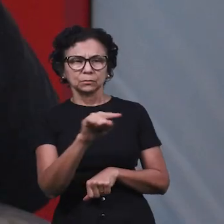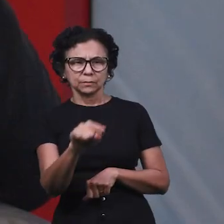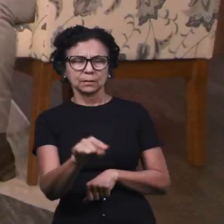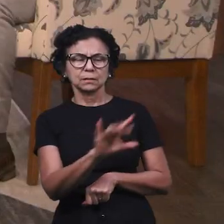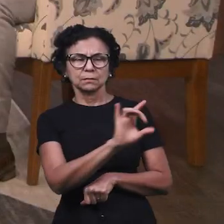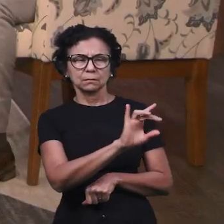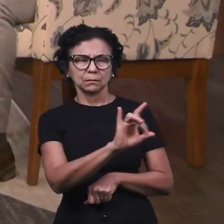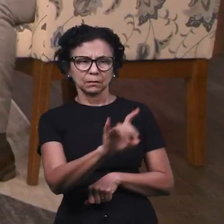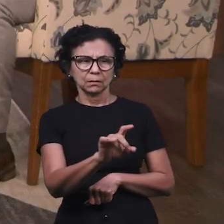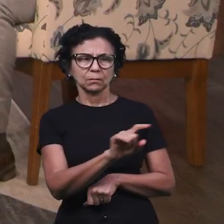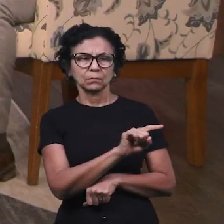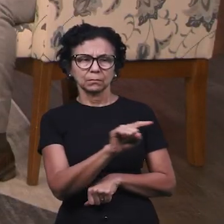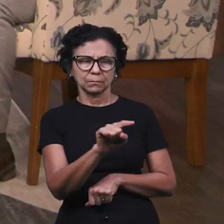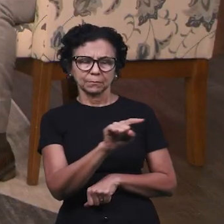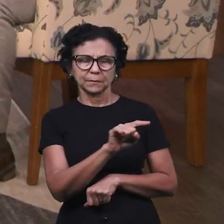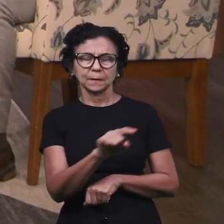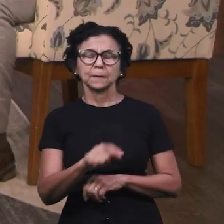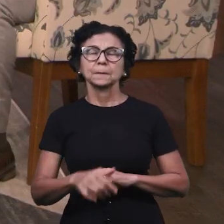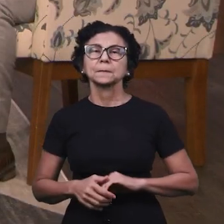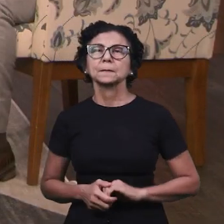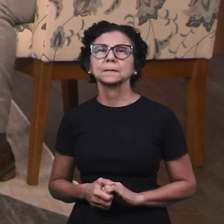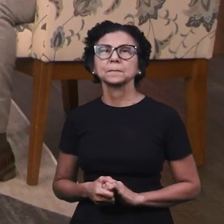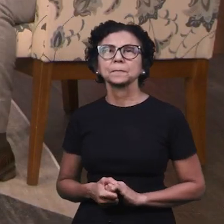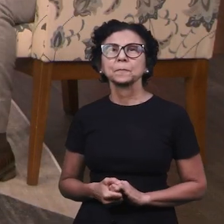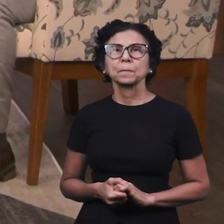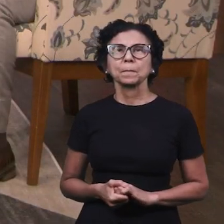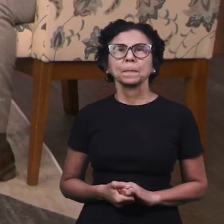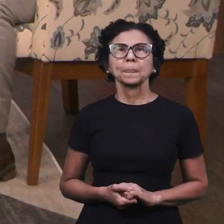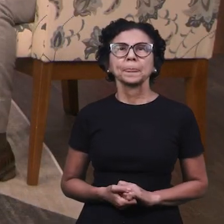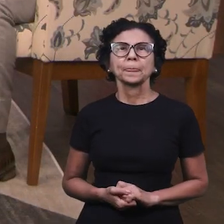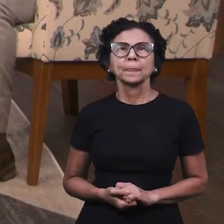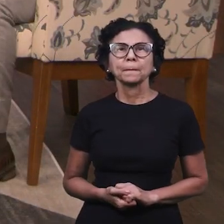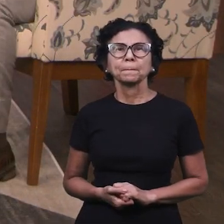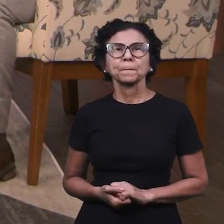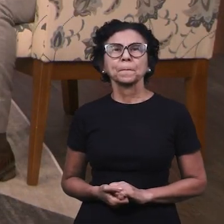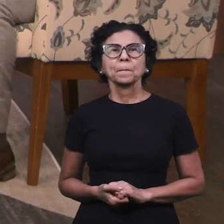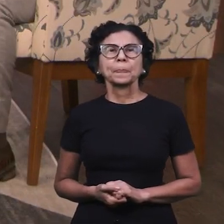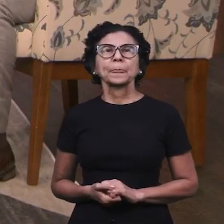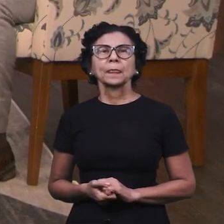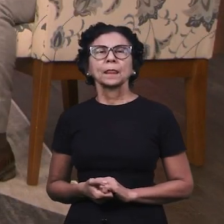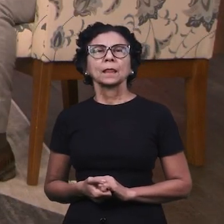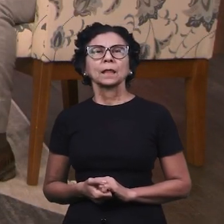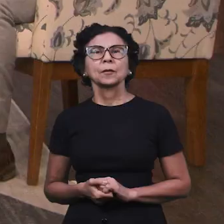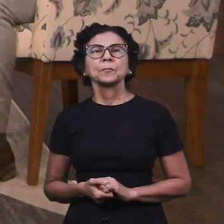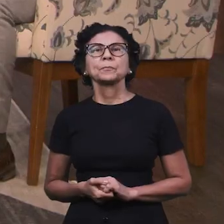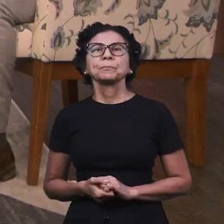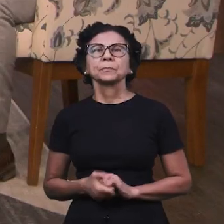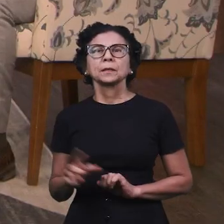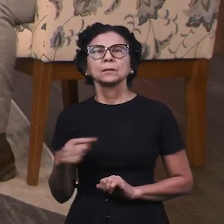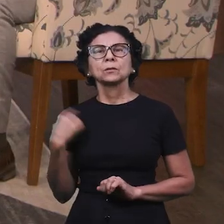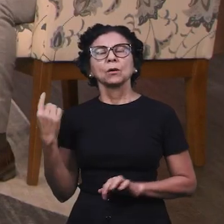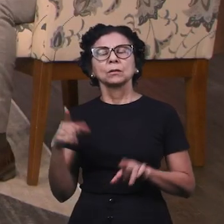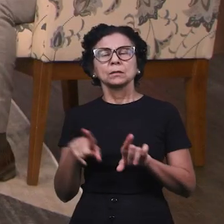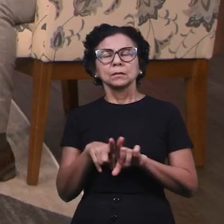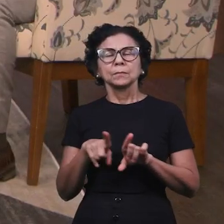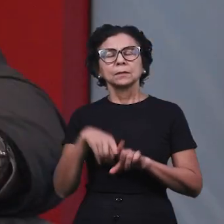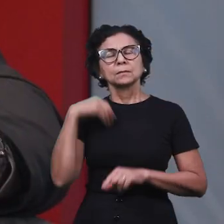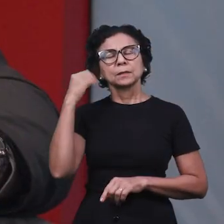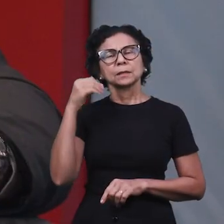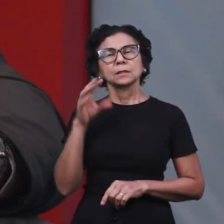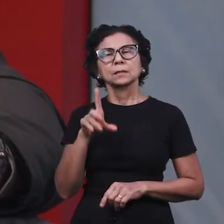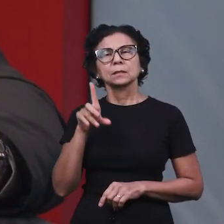Eu vou cuidar de cada um de vocês. E essa é a nossa experiência, pastor, no dia em que Jesus se revelou aos